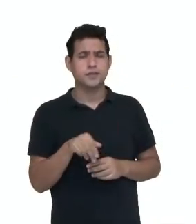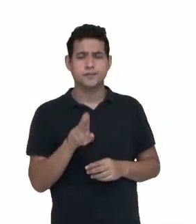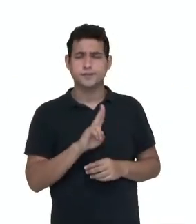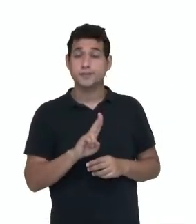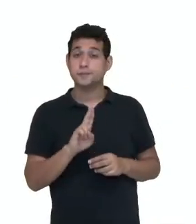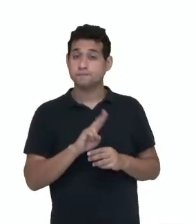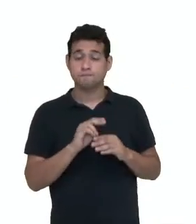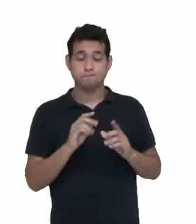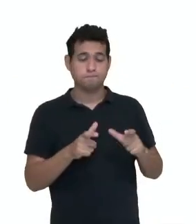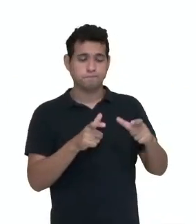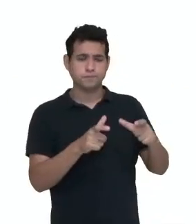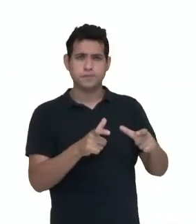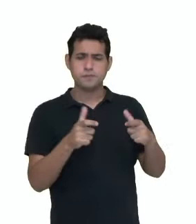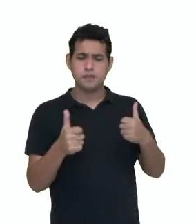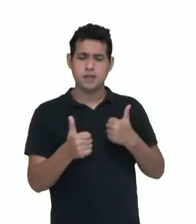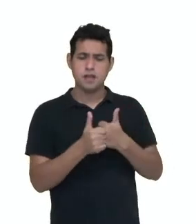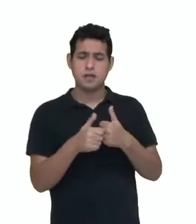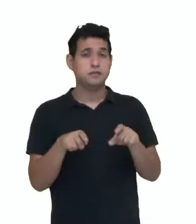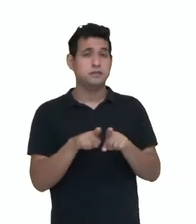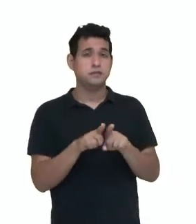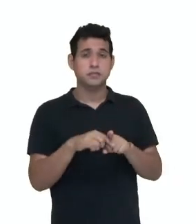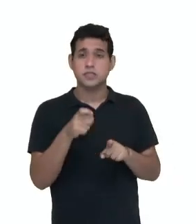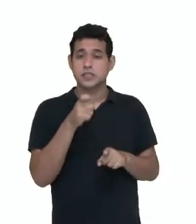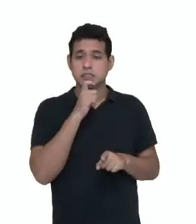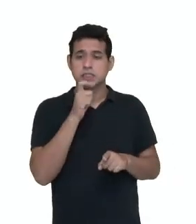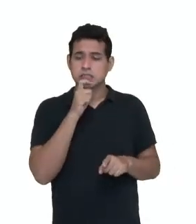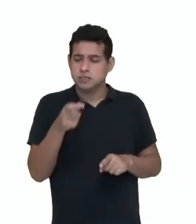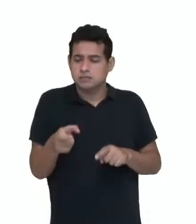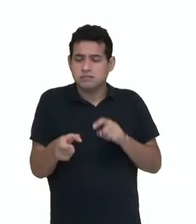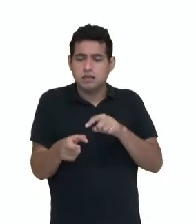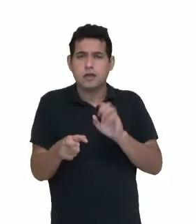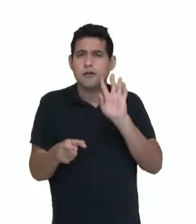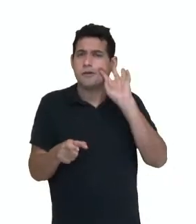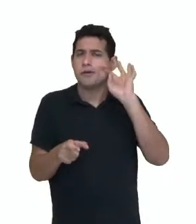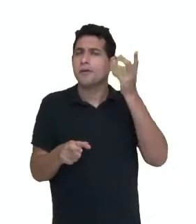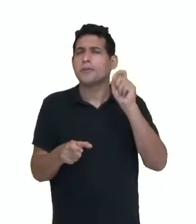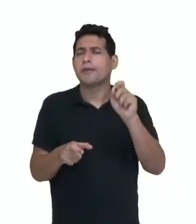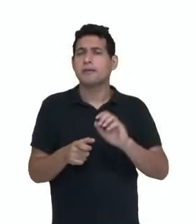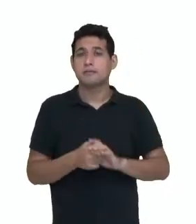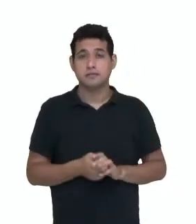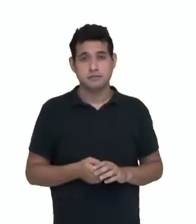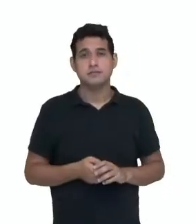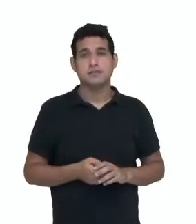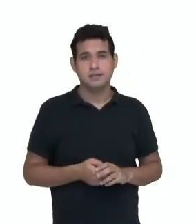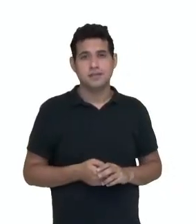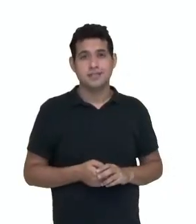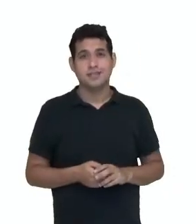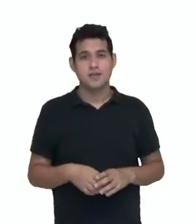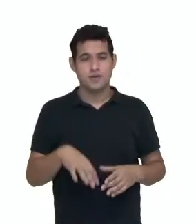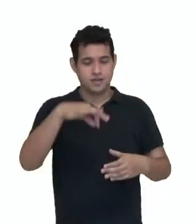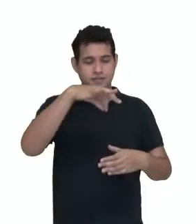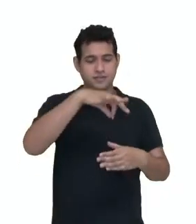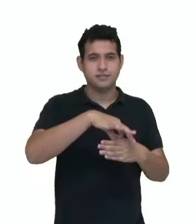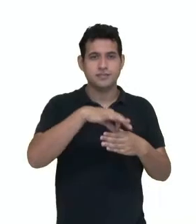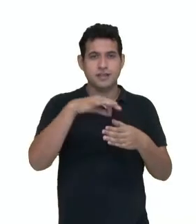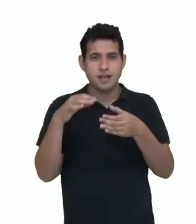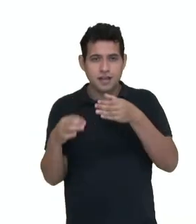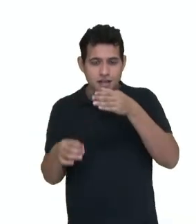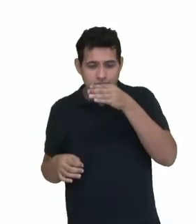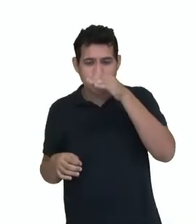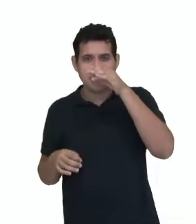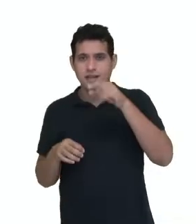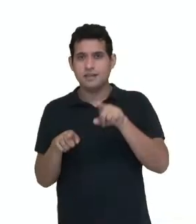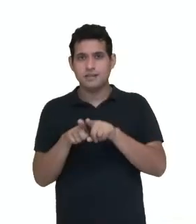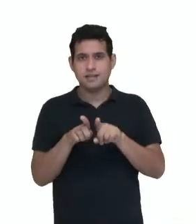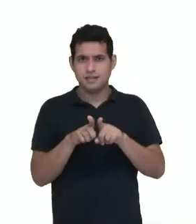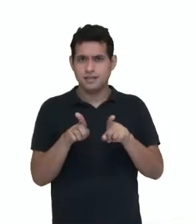num ambiente bem próximo ali de um cubo de gelo, o que vai acontecer? Bem, com a xícara de chá, ou seja, com o